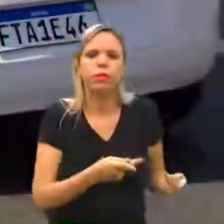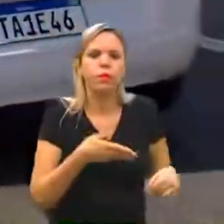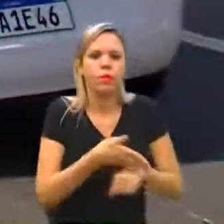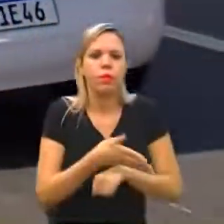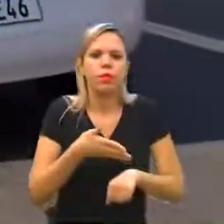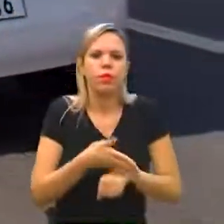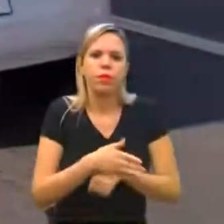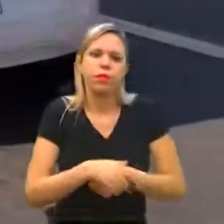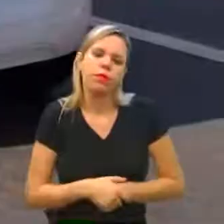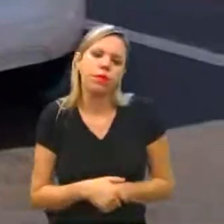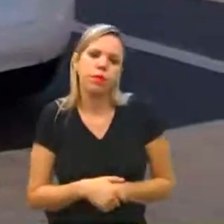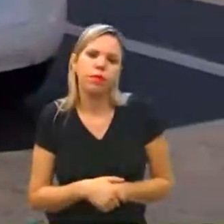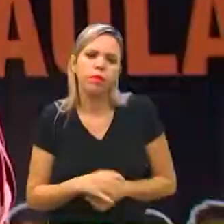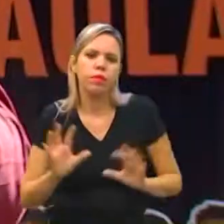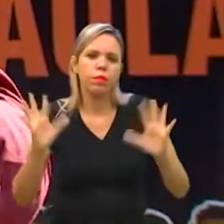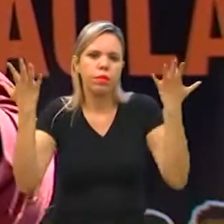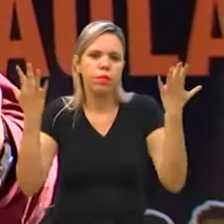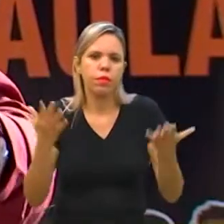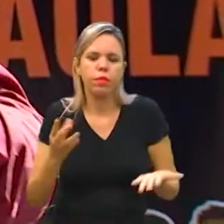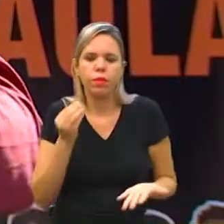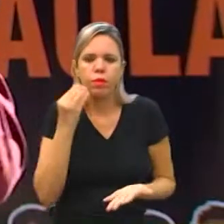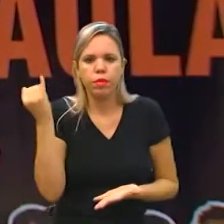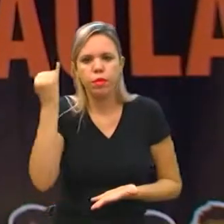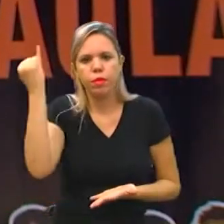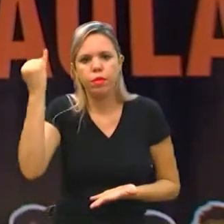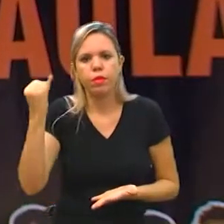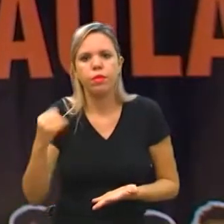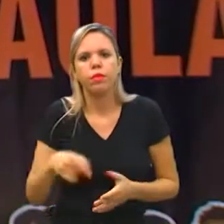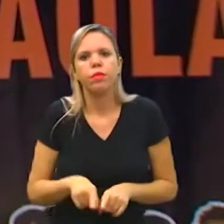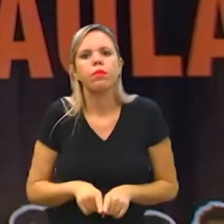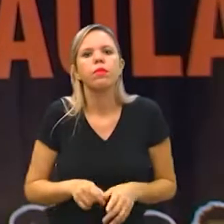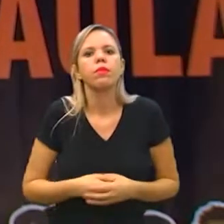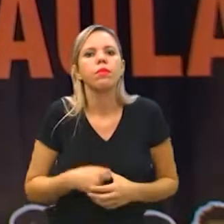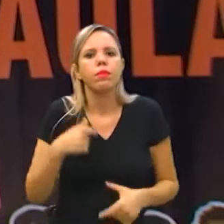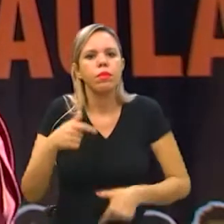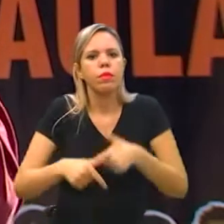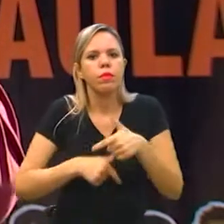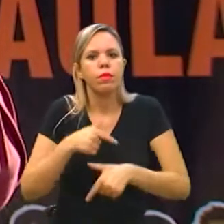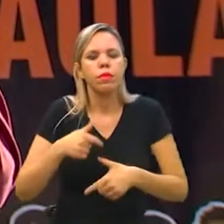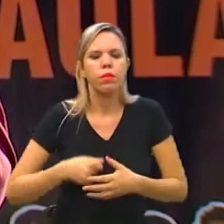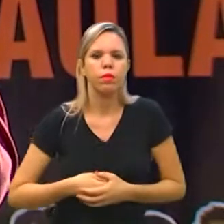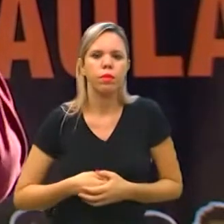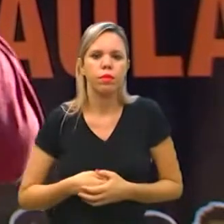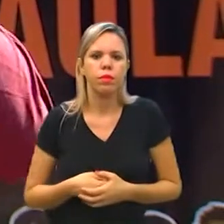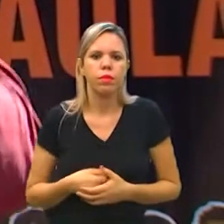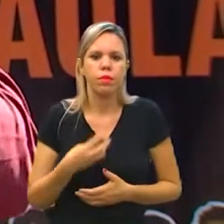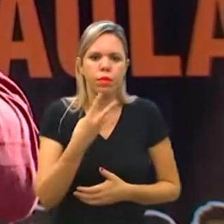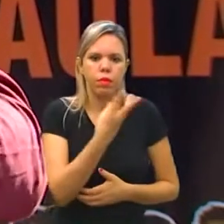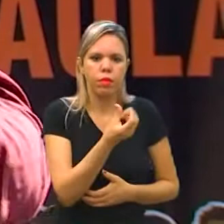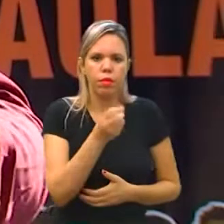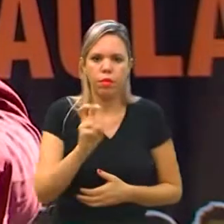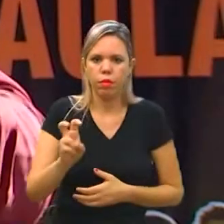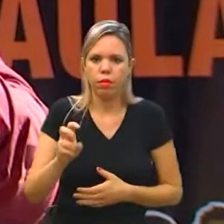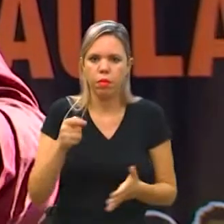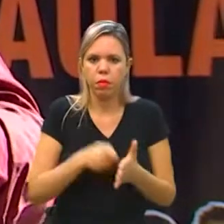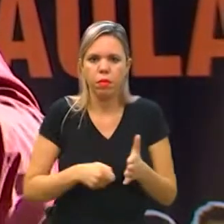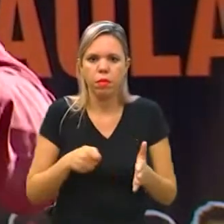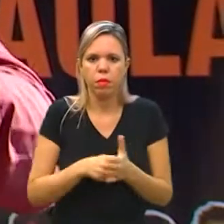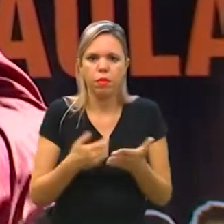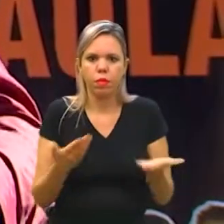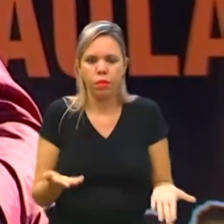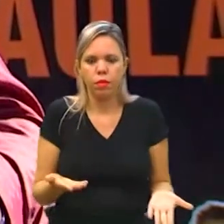foi convidado para participar. Esse evento é de uma importância grande, mas nós temos do quê? trabalharmos 365 dias em